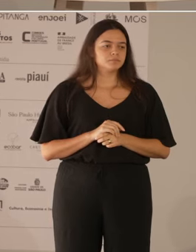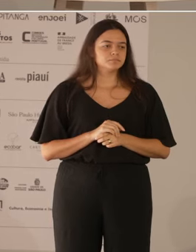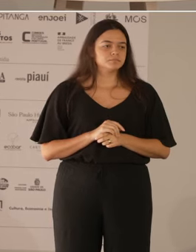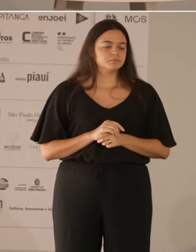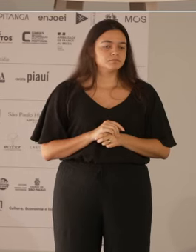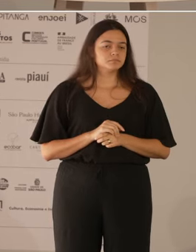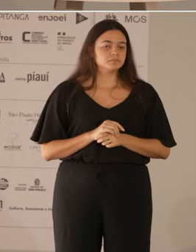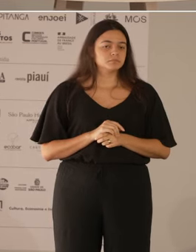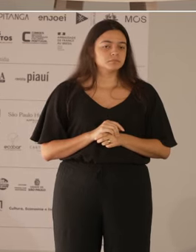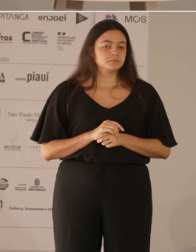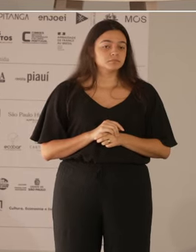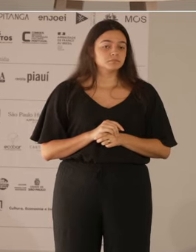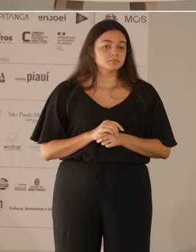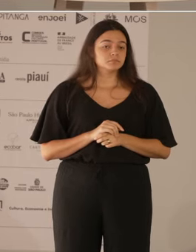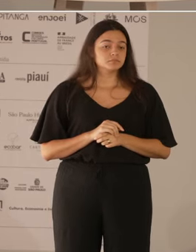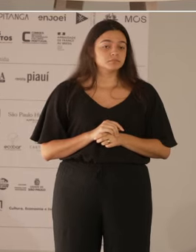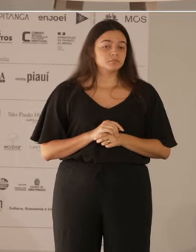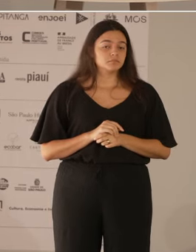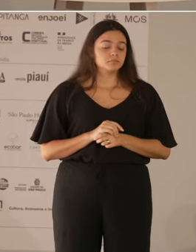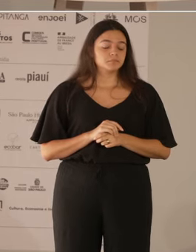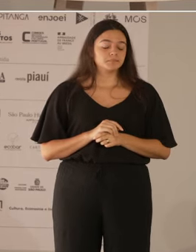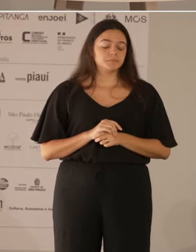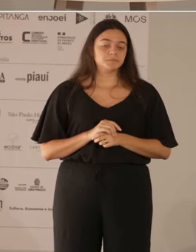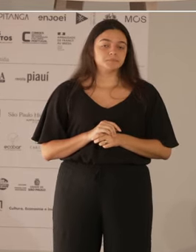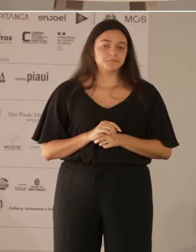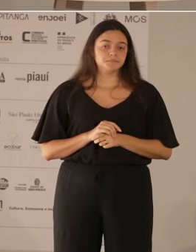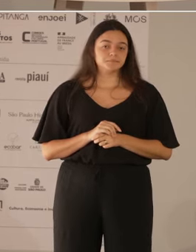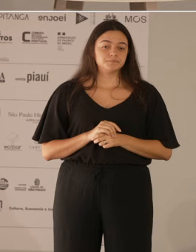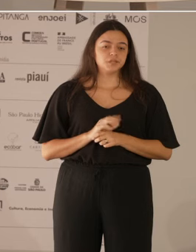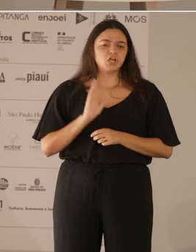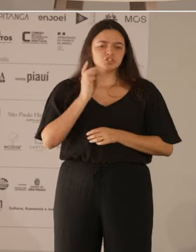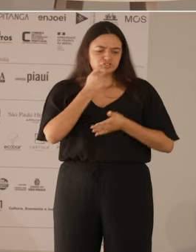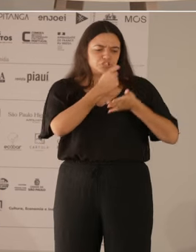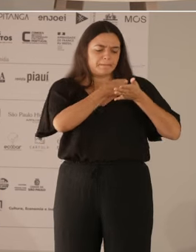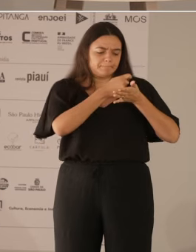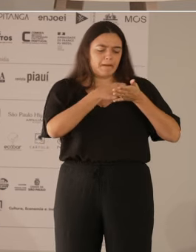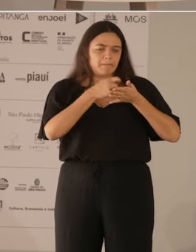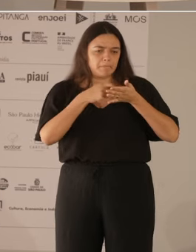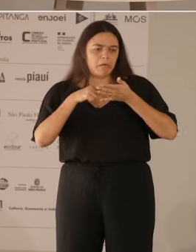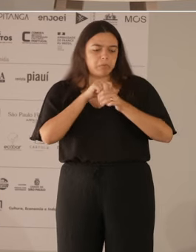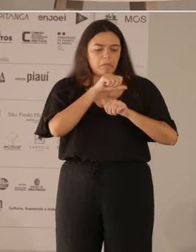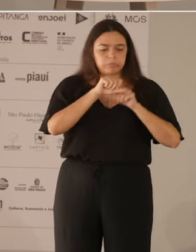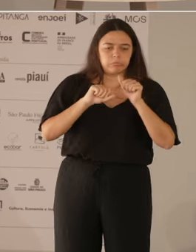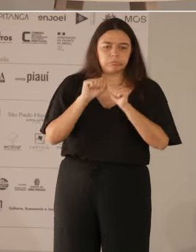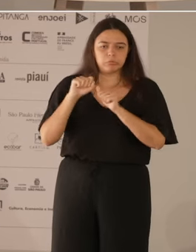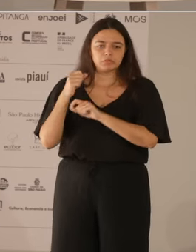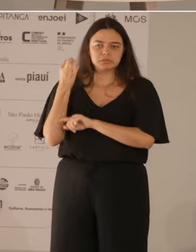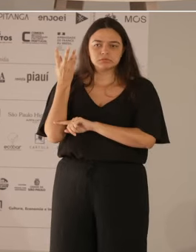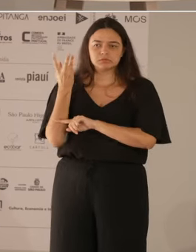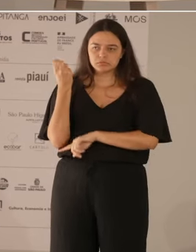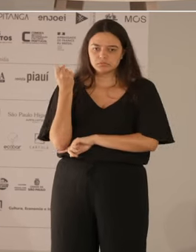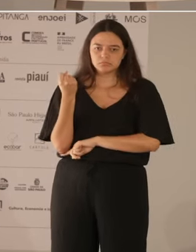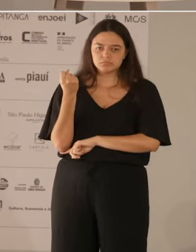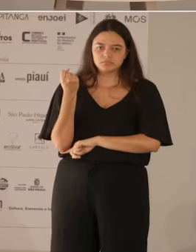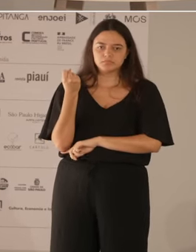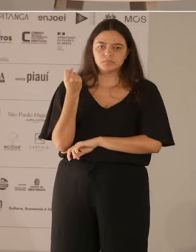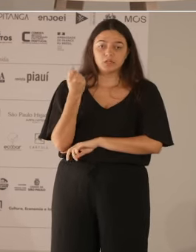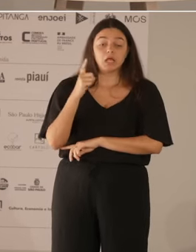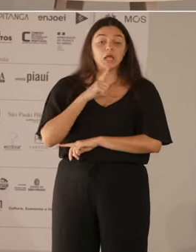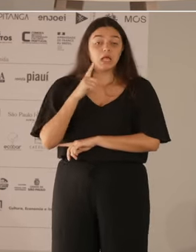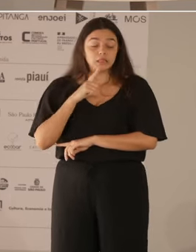Eu tendo a achar... Eu escrevi muito sobre mudança do clima, né? E na questão da mudança do clima, claro, a gente tem a